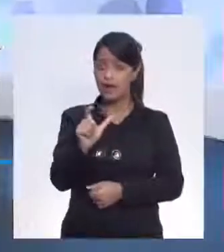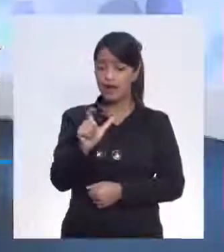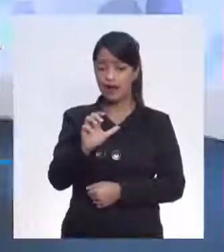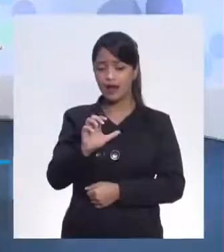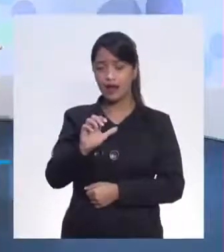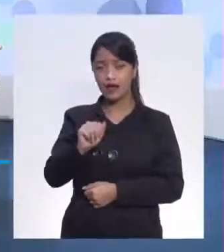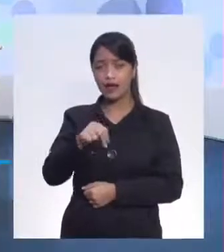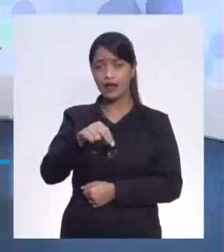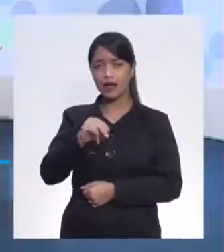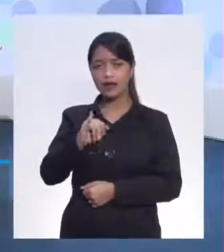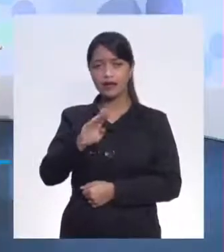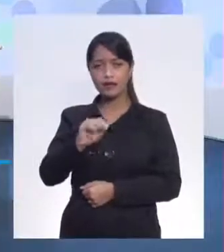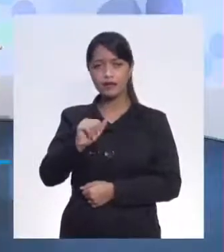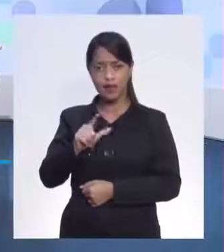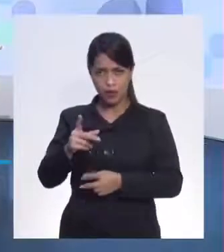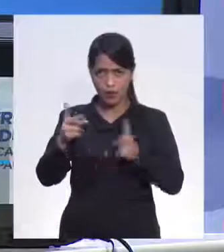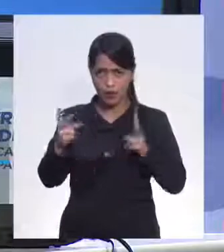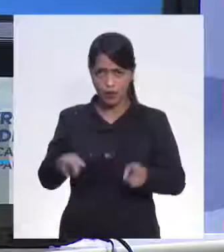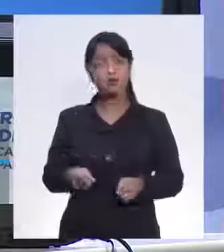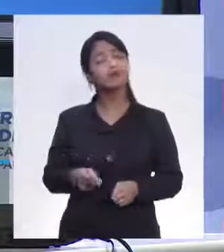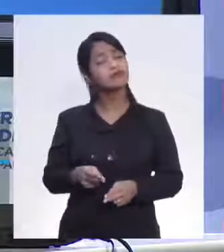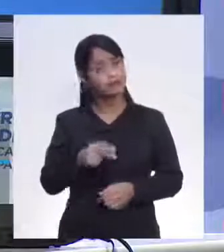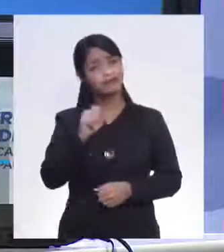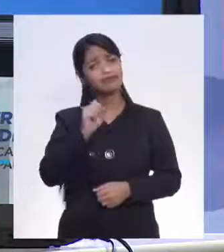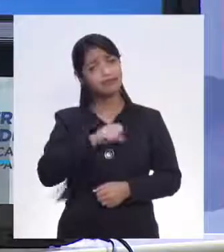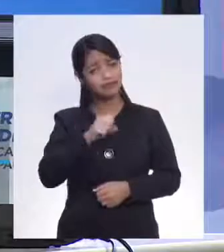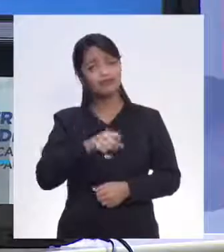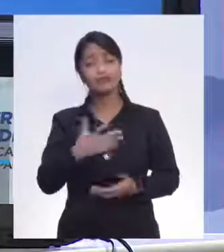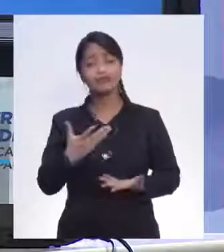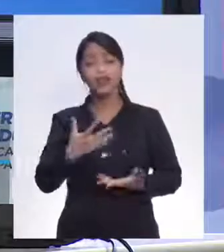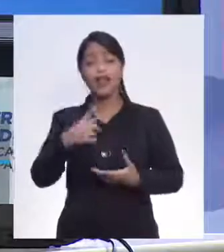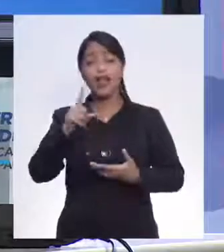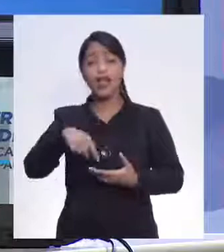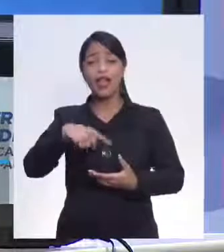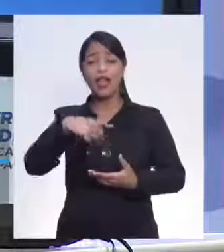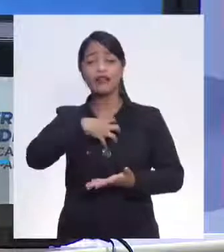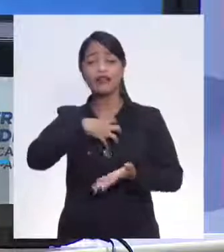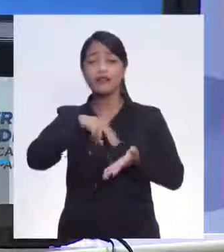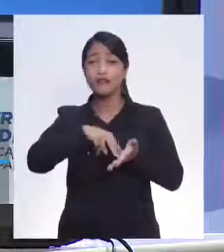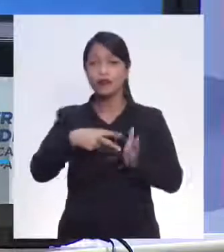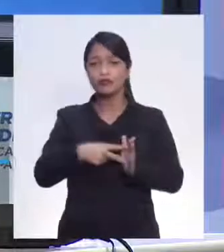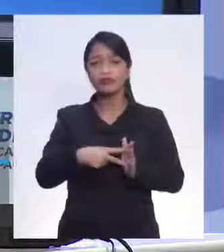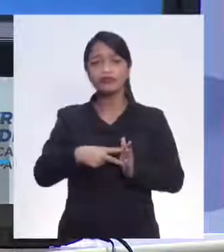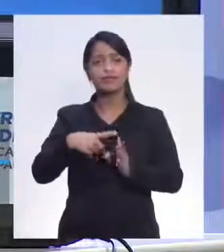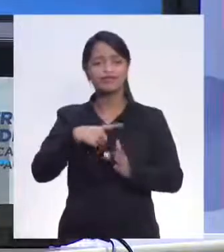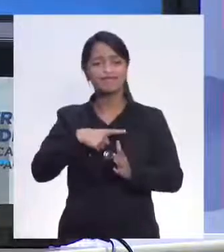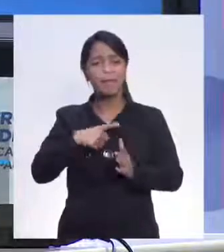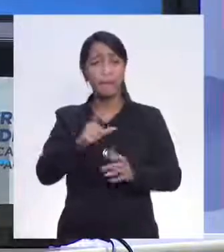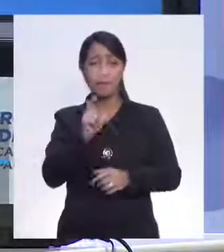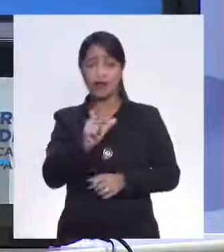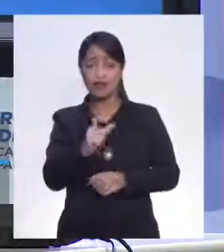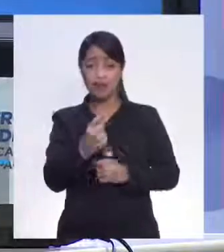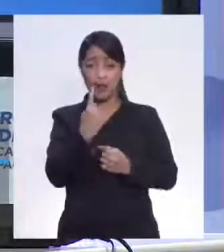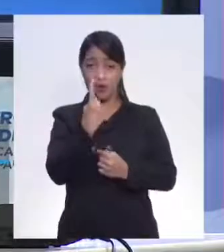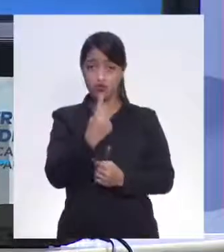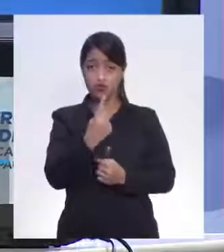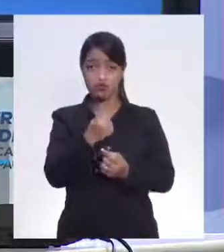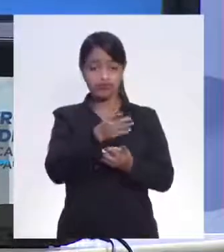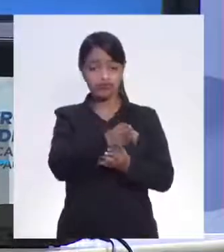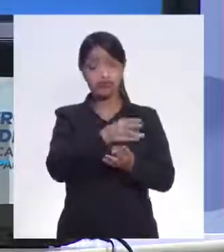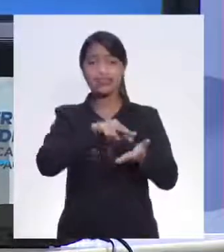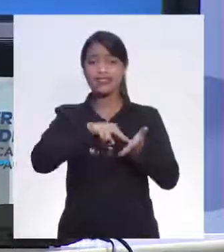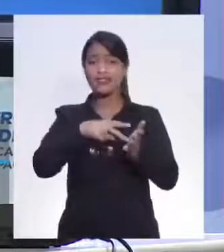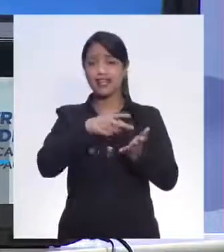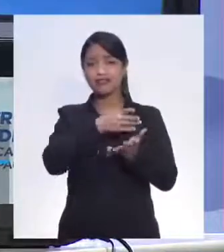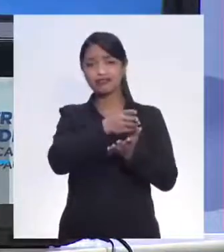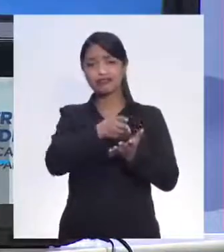palavra significando a mesma coisa. Isso daí é o campo semântico. Tem um campo semântico para várias coisas. Então, antropófago,